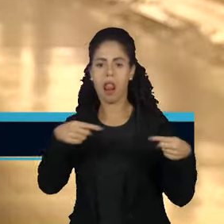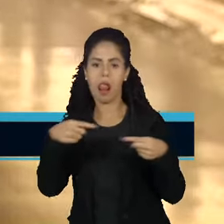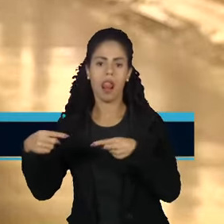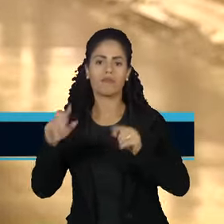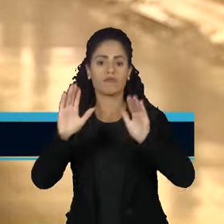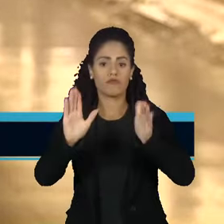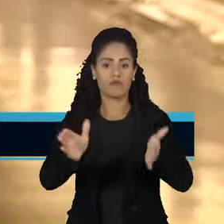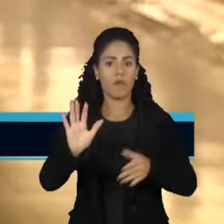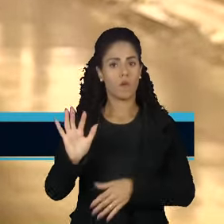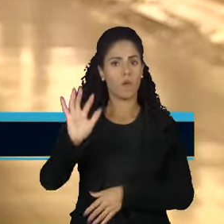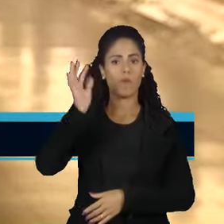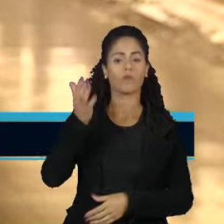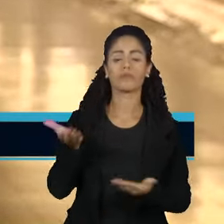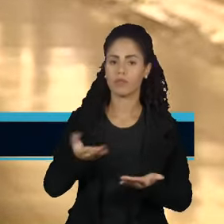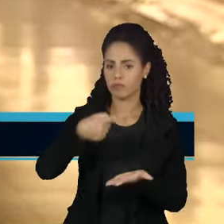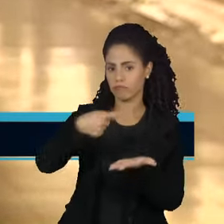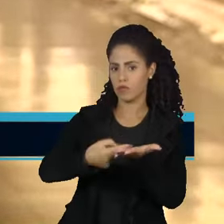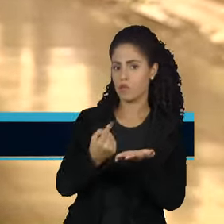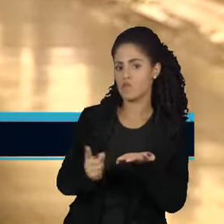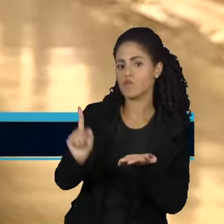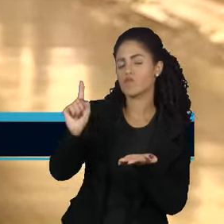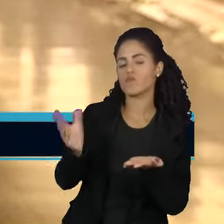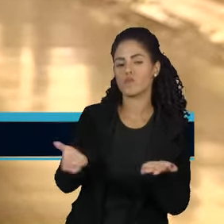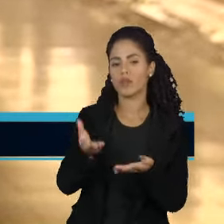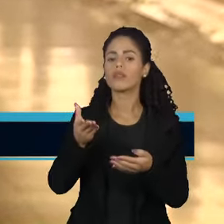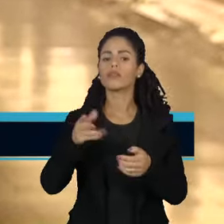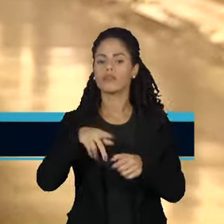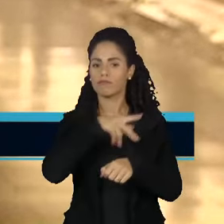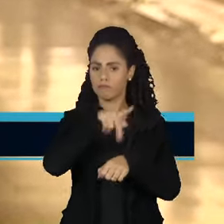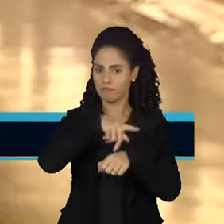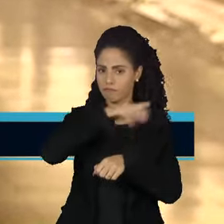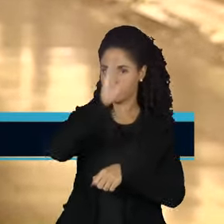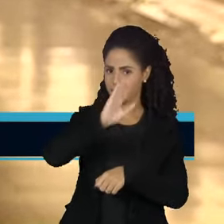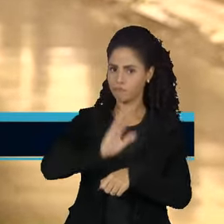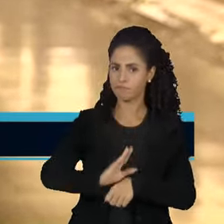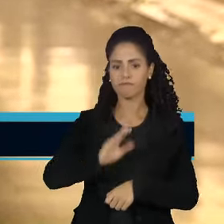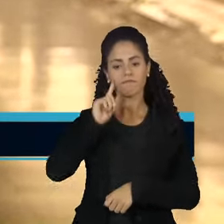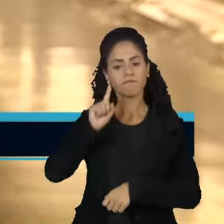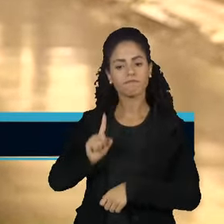publicamente. Como último compromisso no país, Macron veio ao Senado para